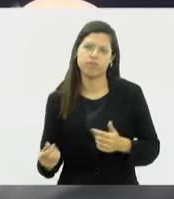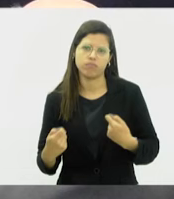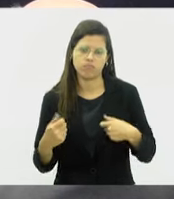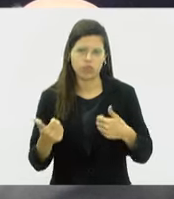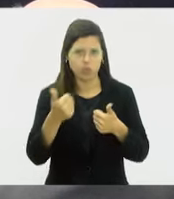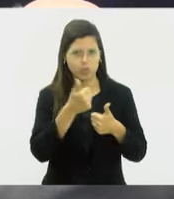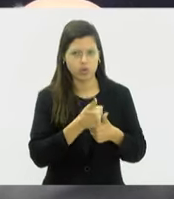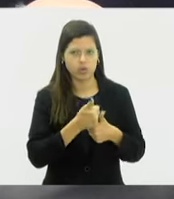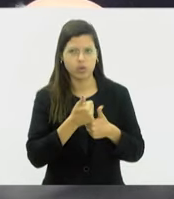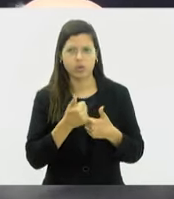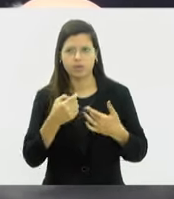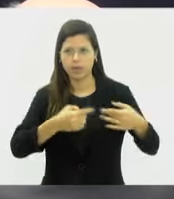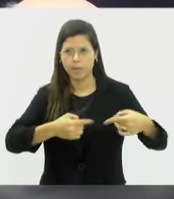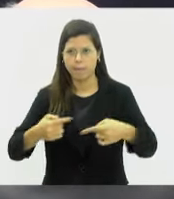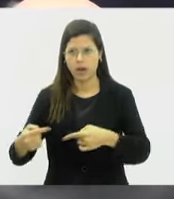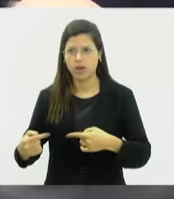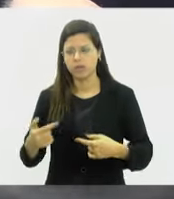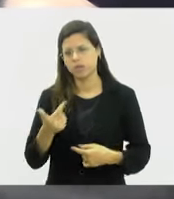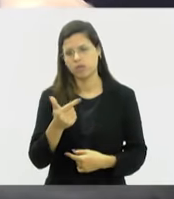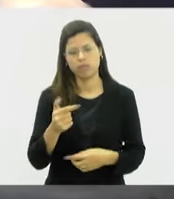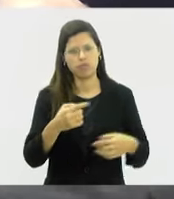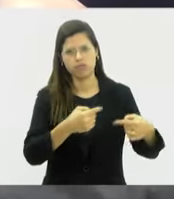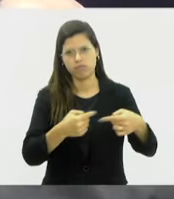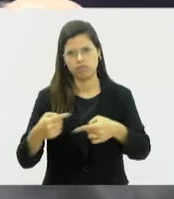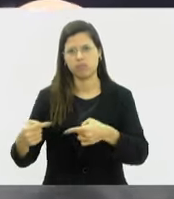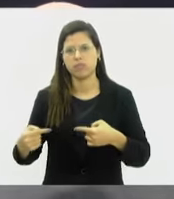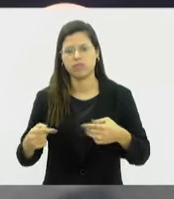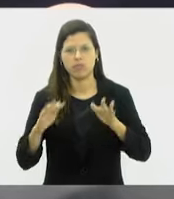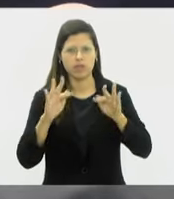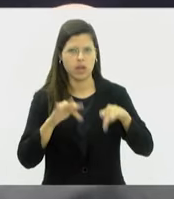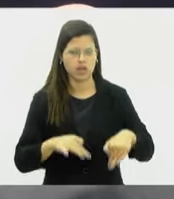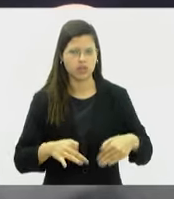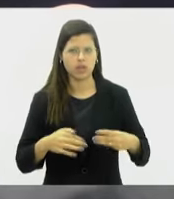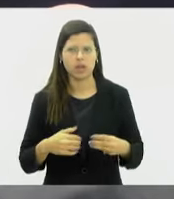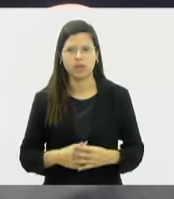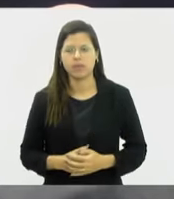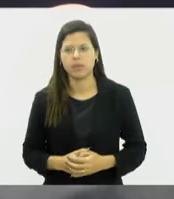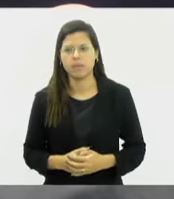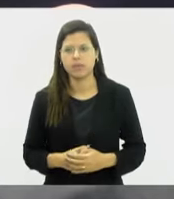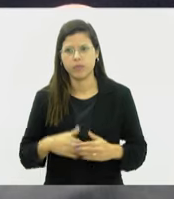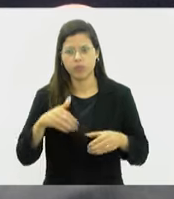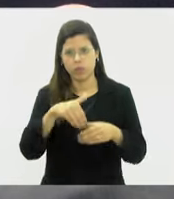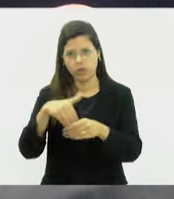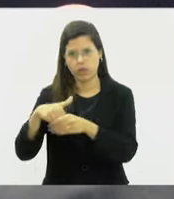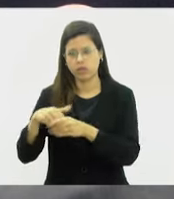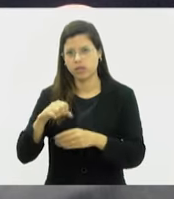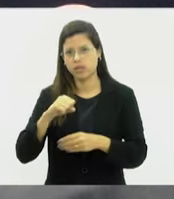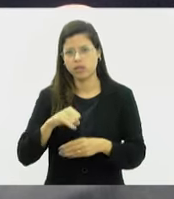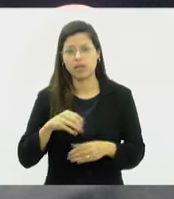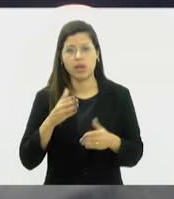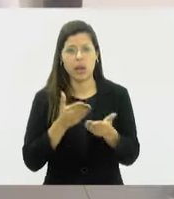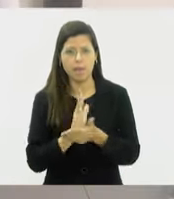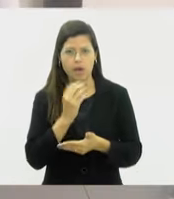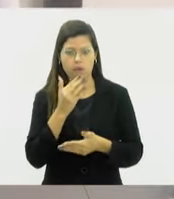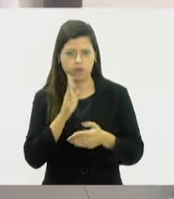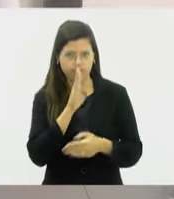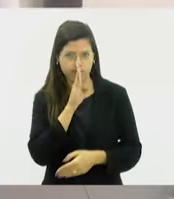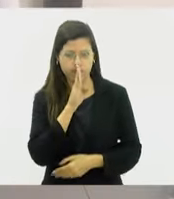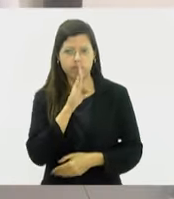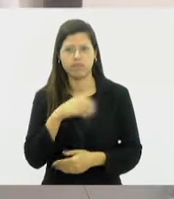Em discussão. Não havendo quem queira discutir, encerrada a discussão. Em votação, os senhores que aprovam permaneçam como